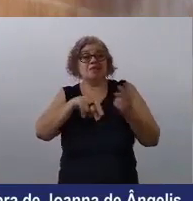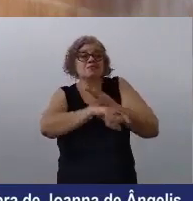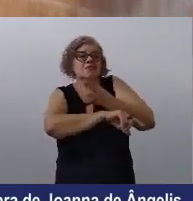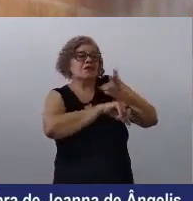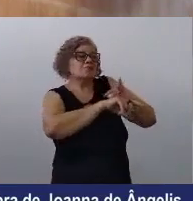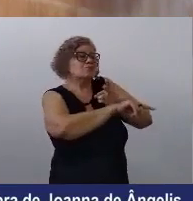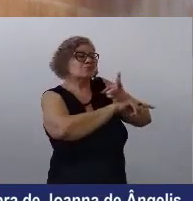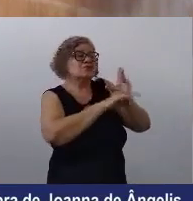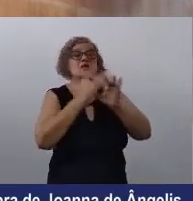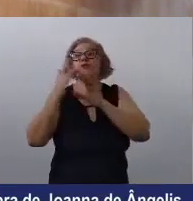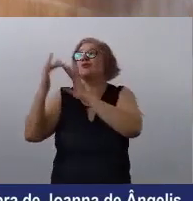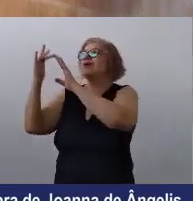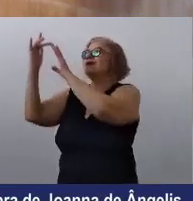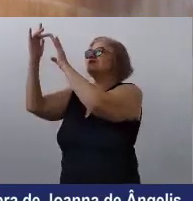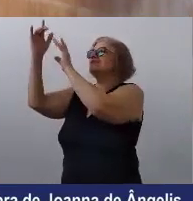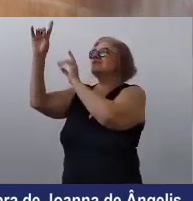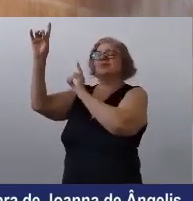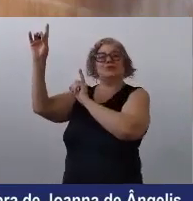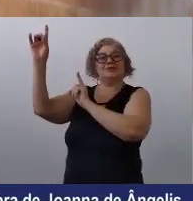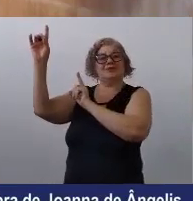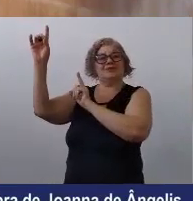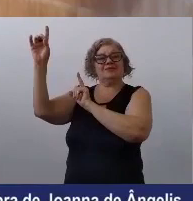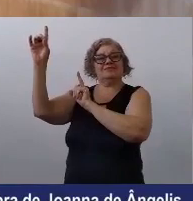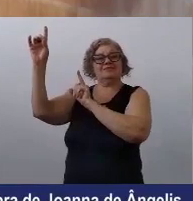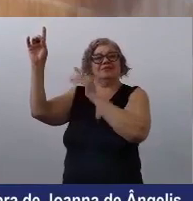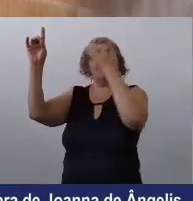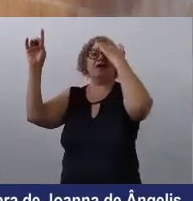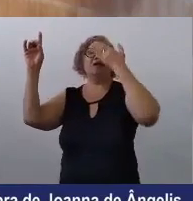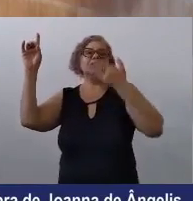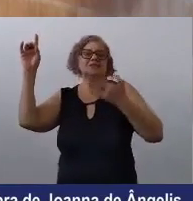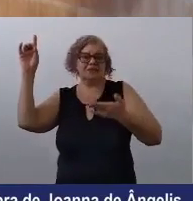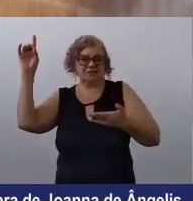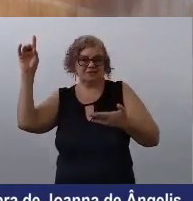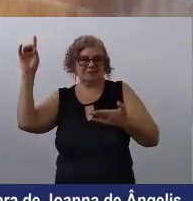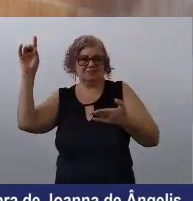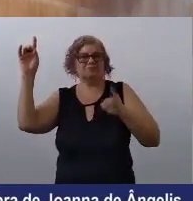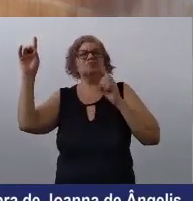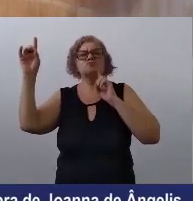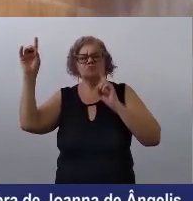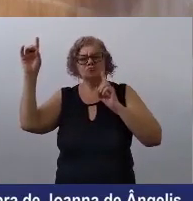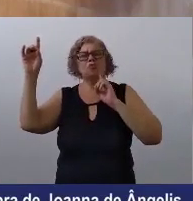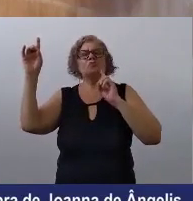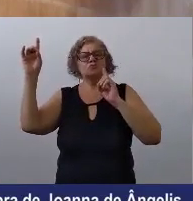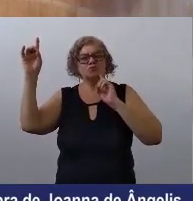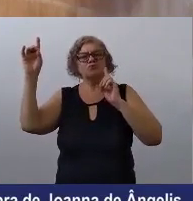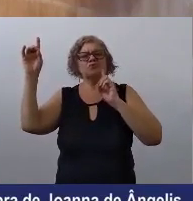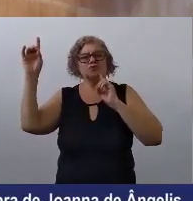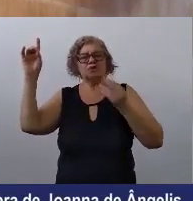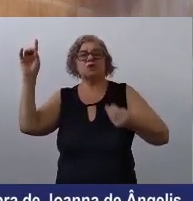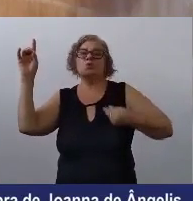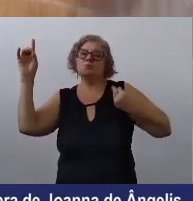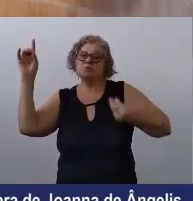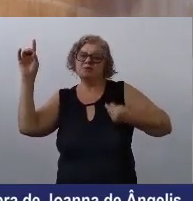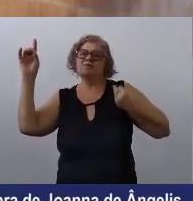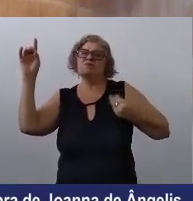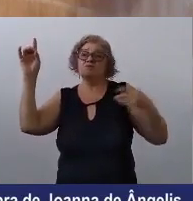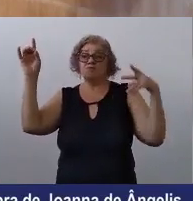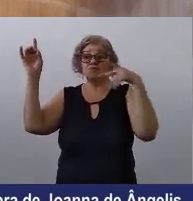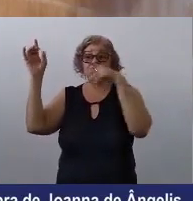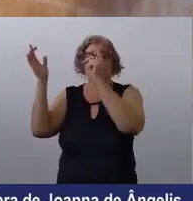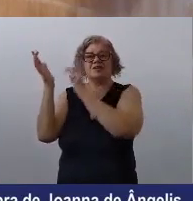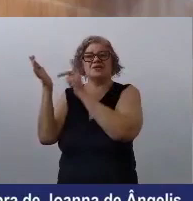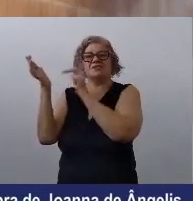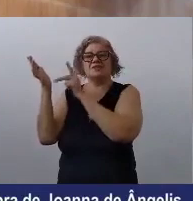a sintonia com esse Pai e aceitam no seu cotidiano uma vivência vinculada à